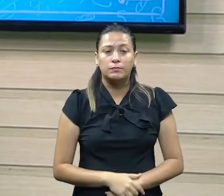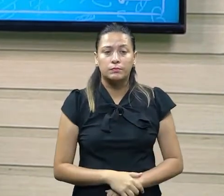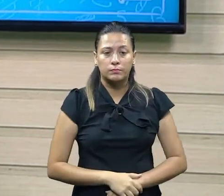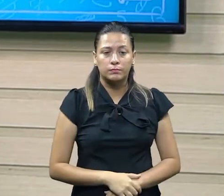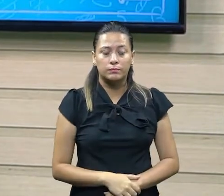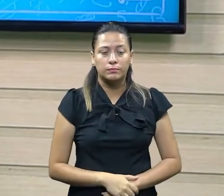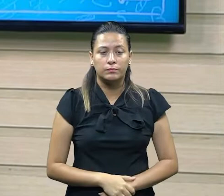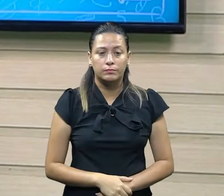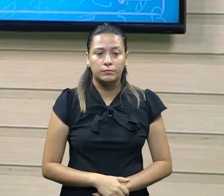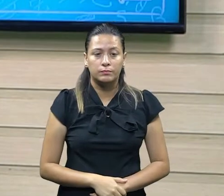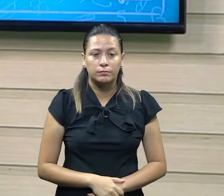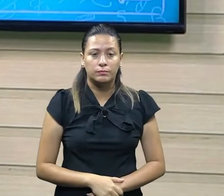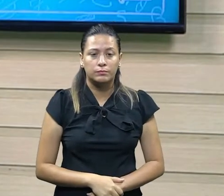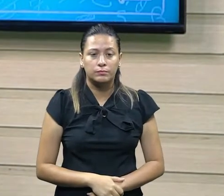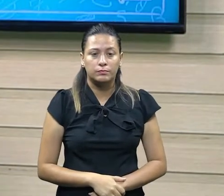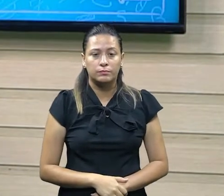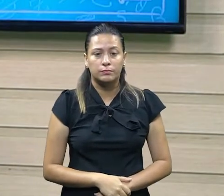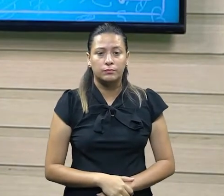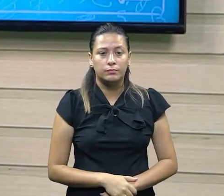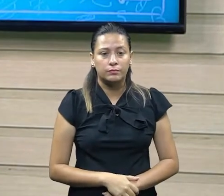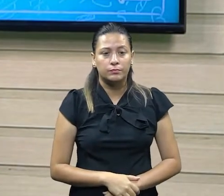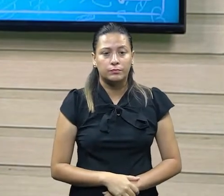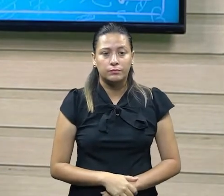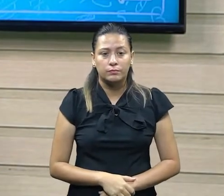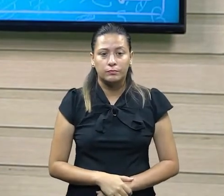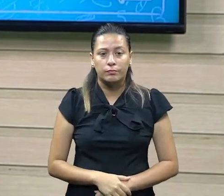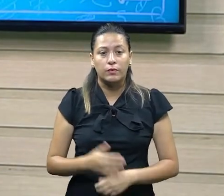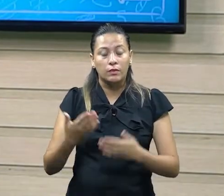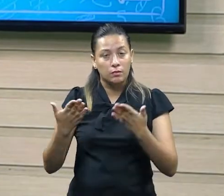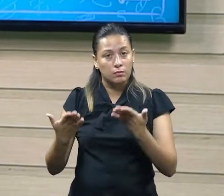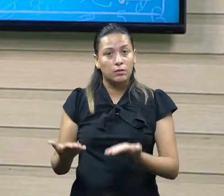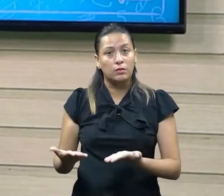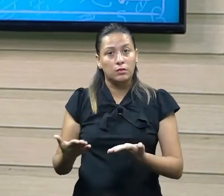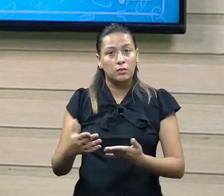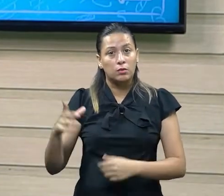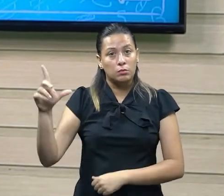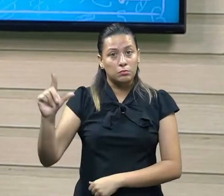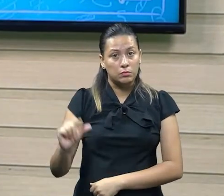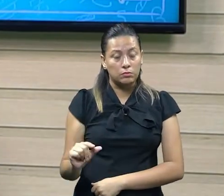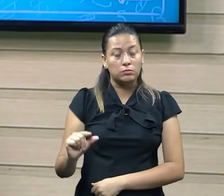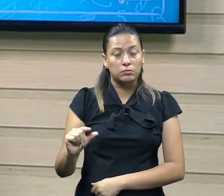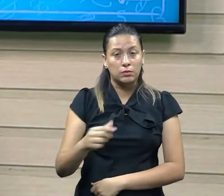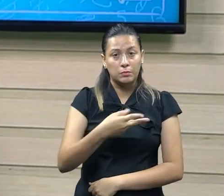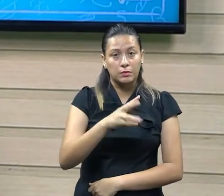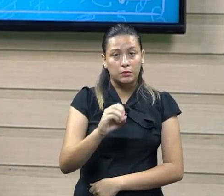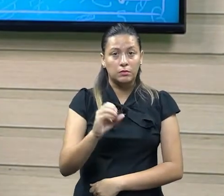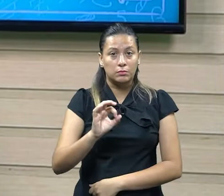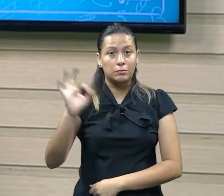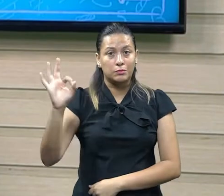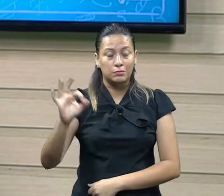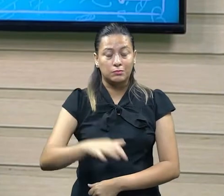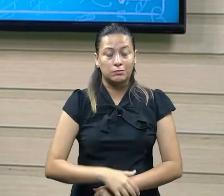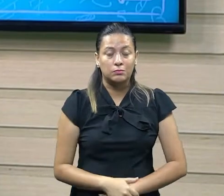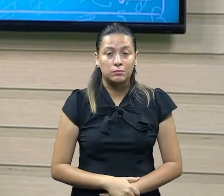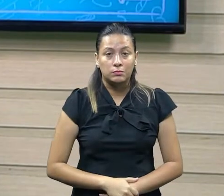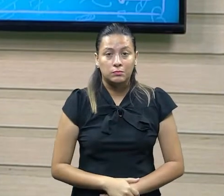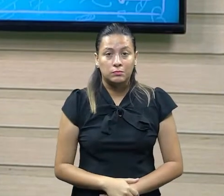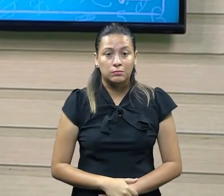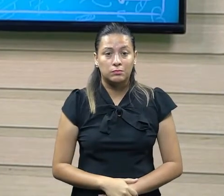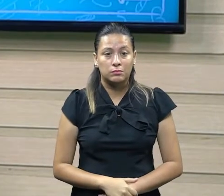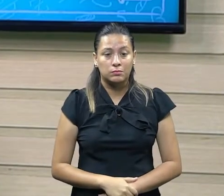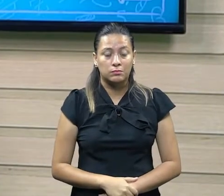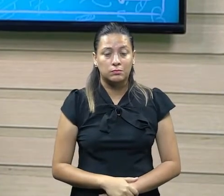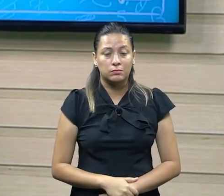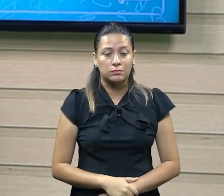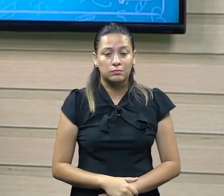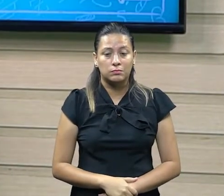são recomendadas quando essa umidade baixa para menor que 30%.